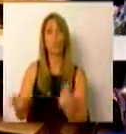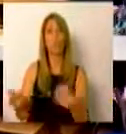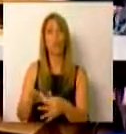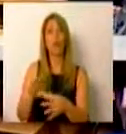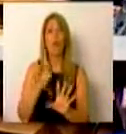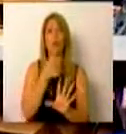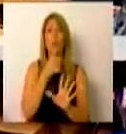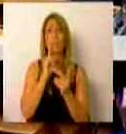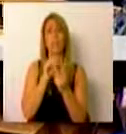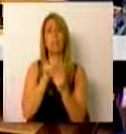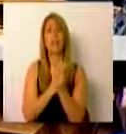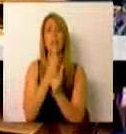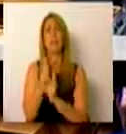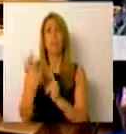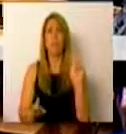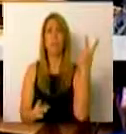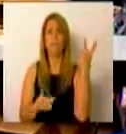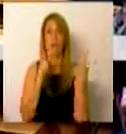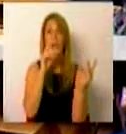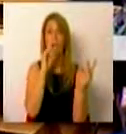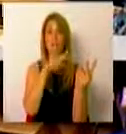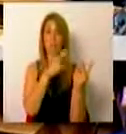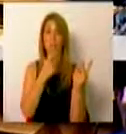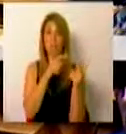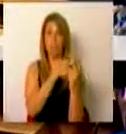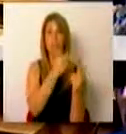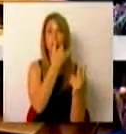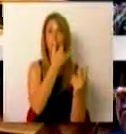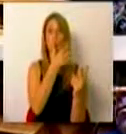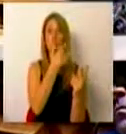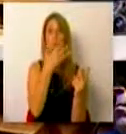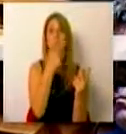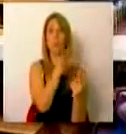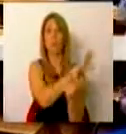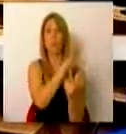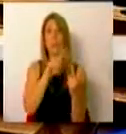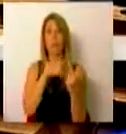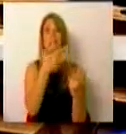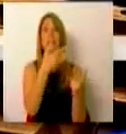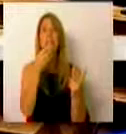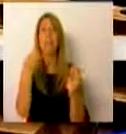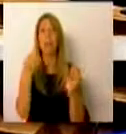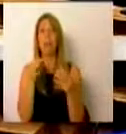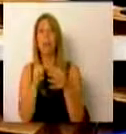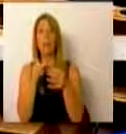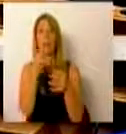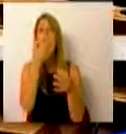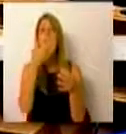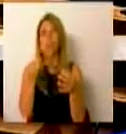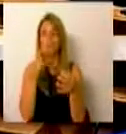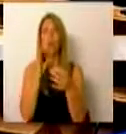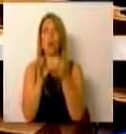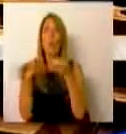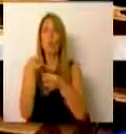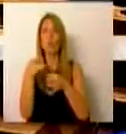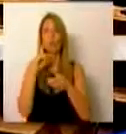duas tipologias: agentes de seguros, que são 12.400, e 70 corretores de seguros. Em suma, o mercado de